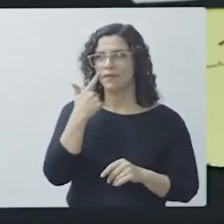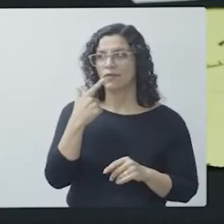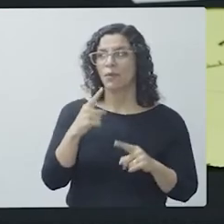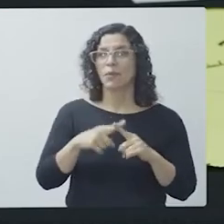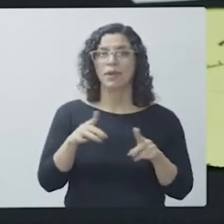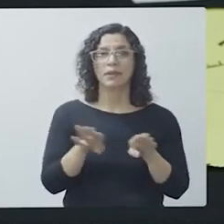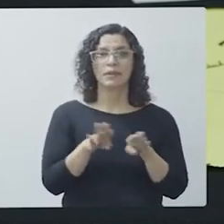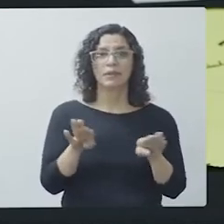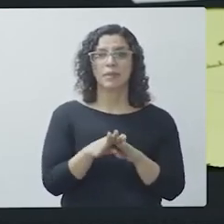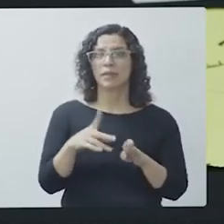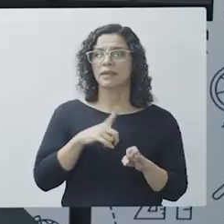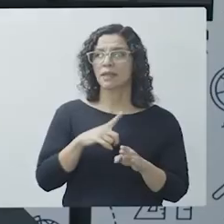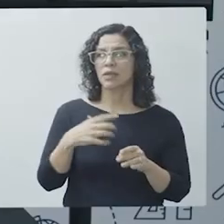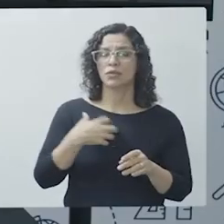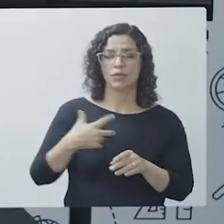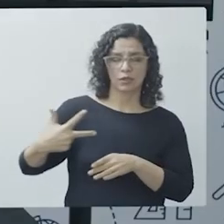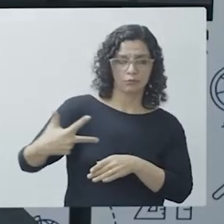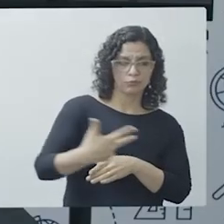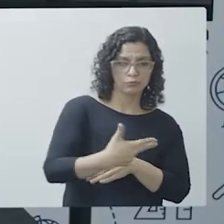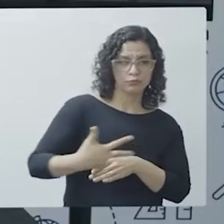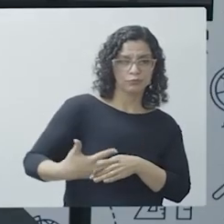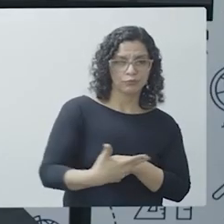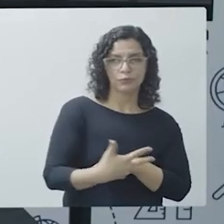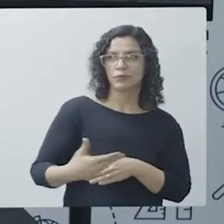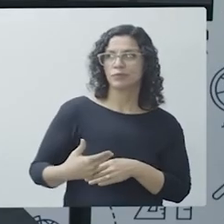diferente, porque ele vai ficar